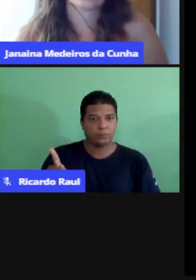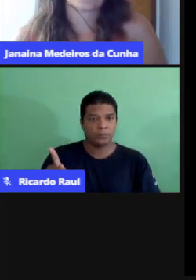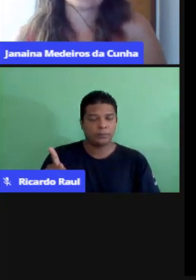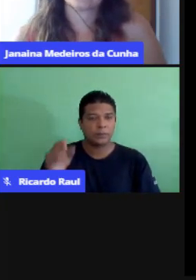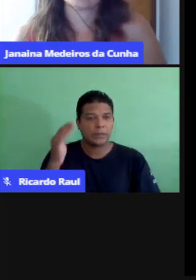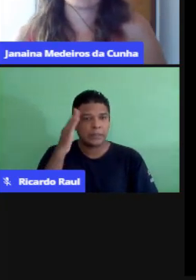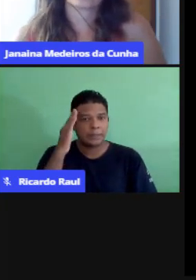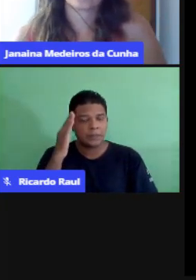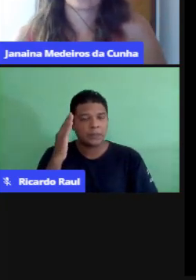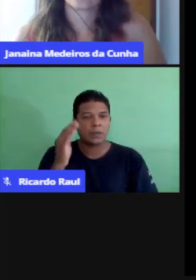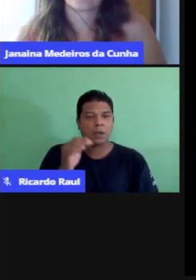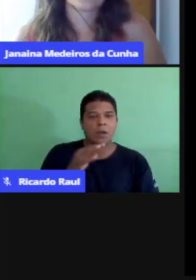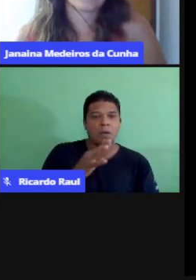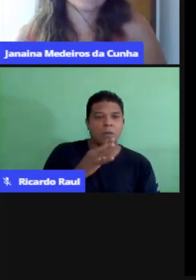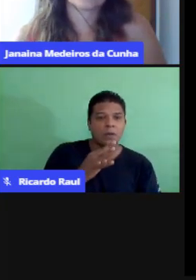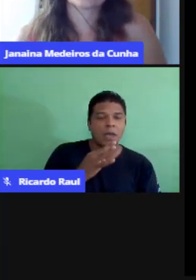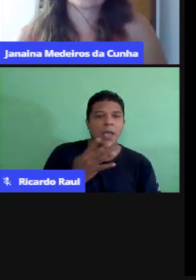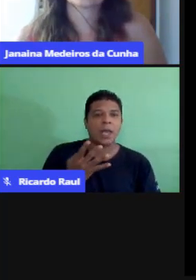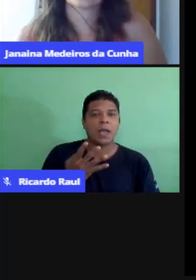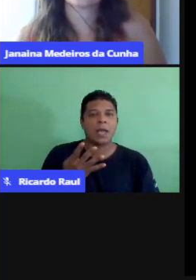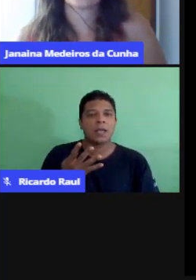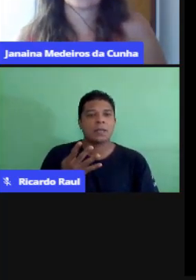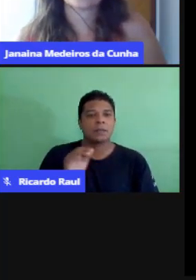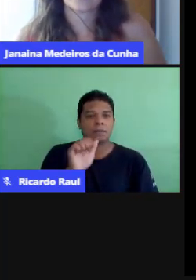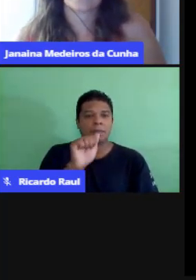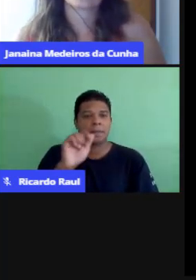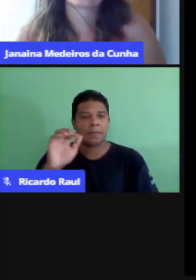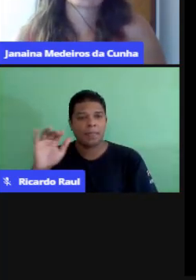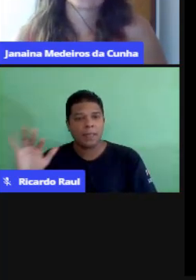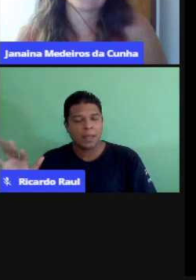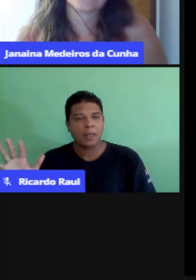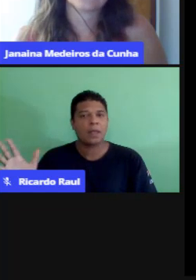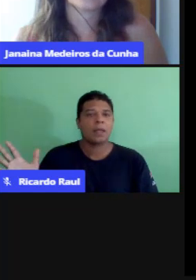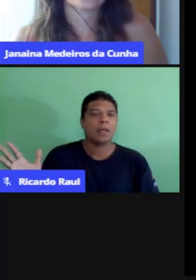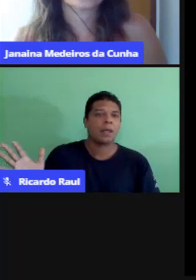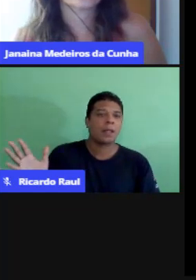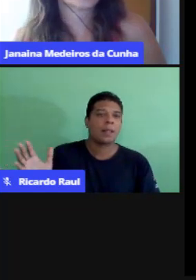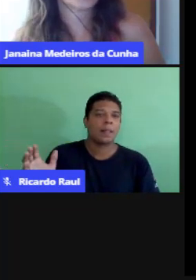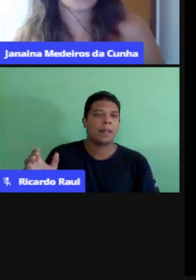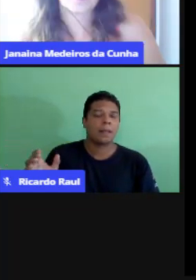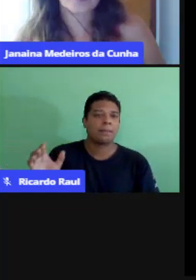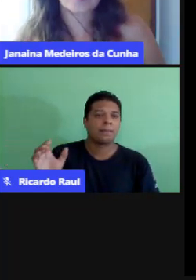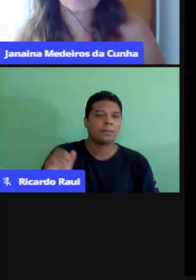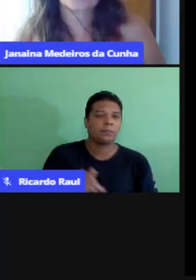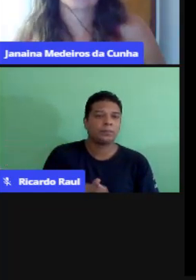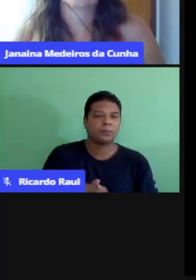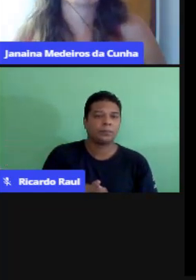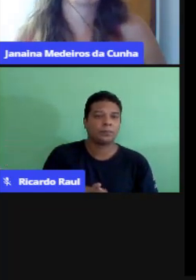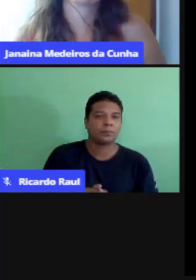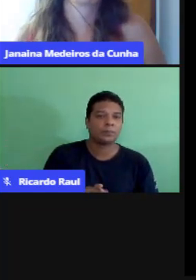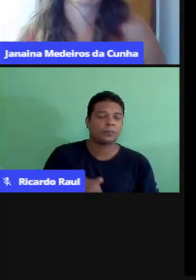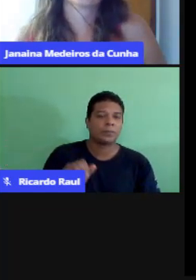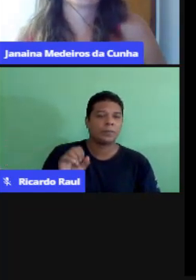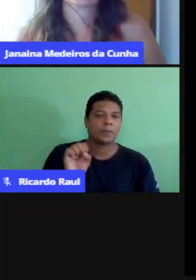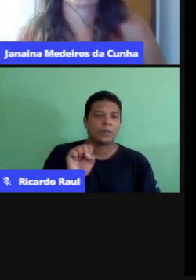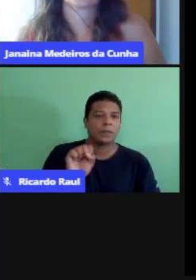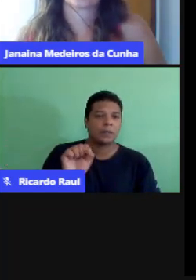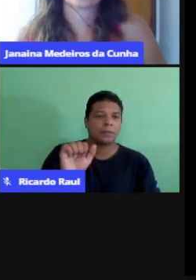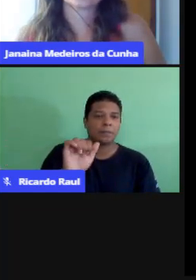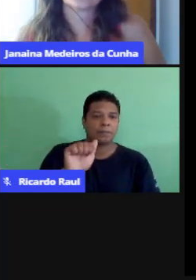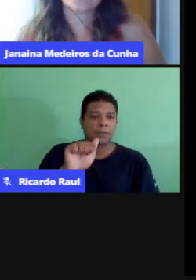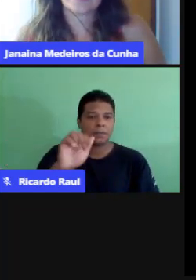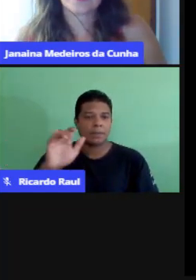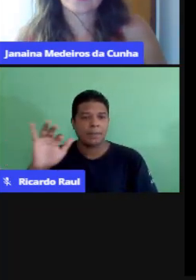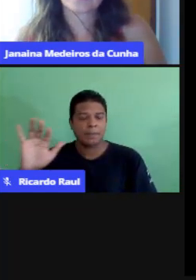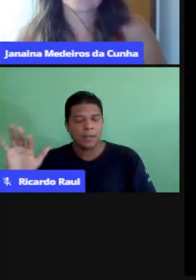se ele conhece as letras, se ele sabe diferenciar letras de números, se ele conhece